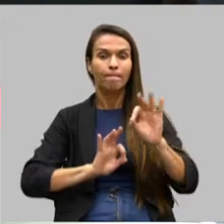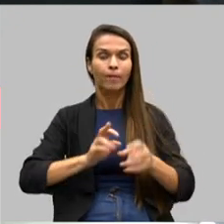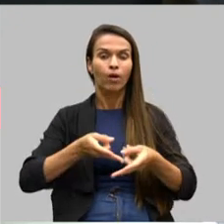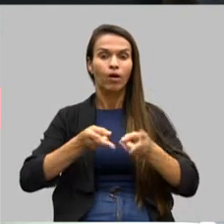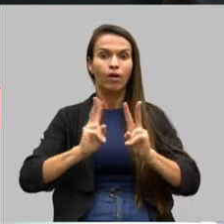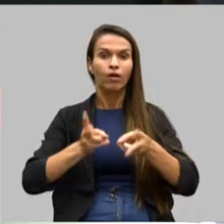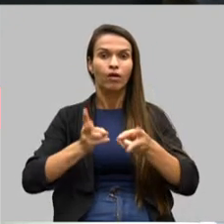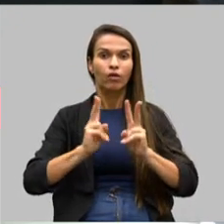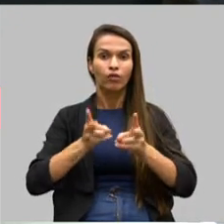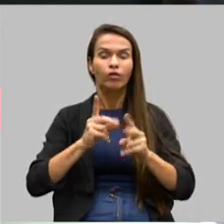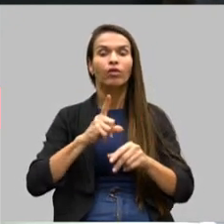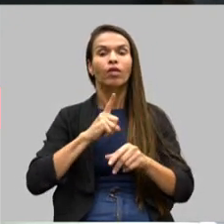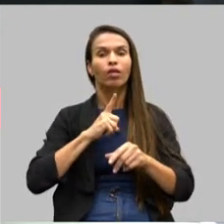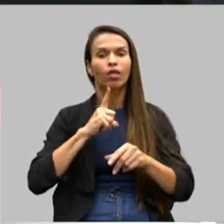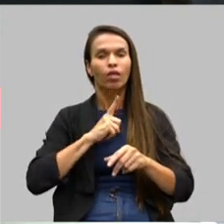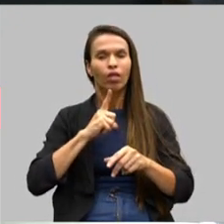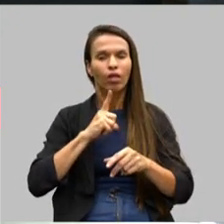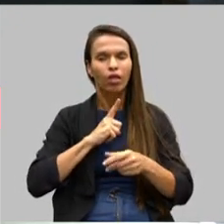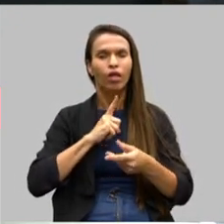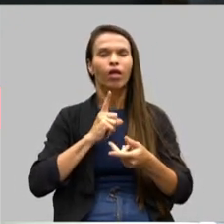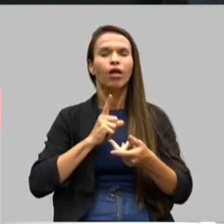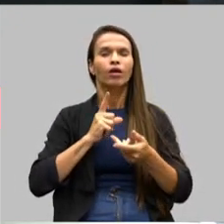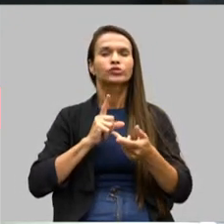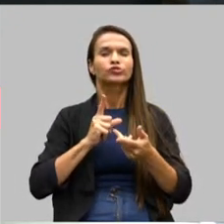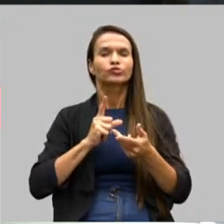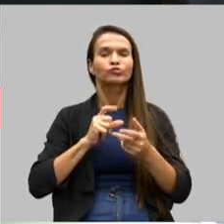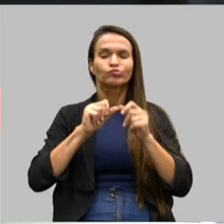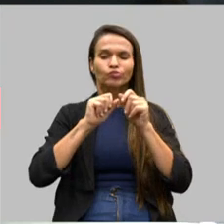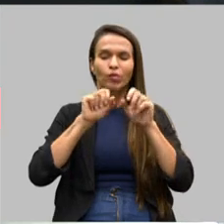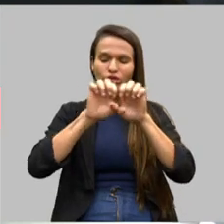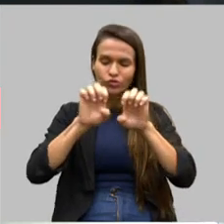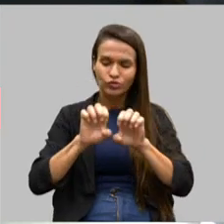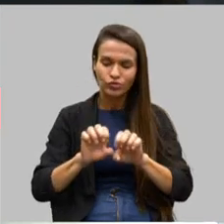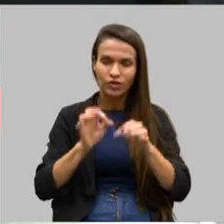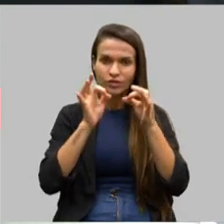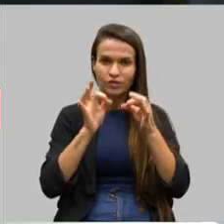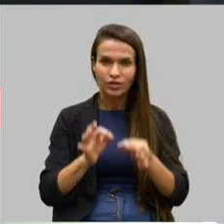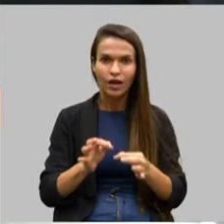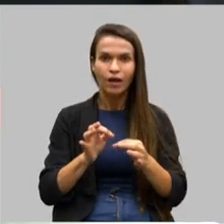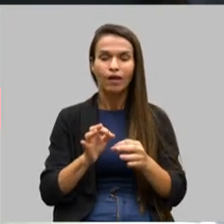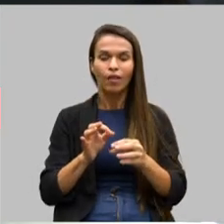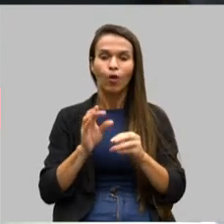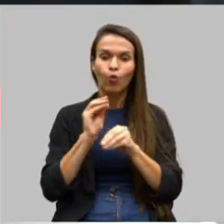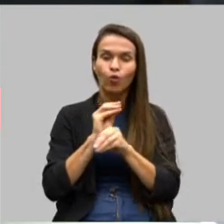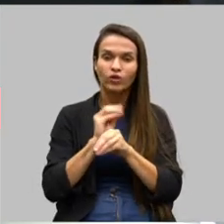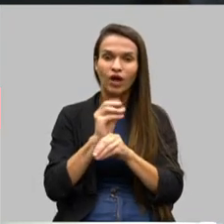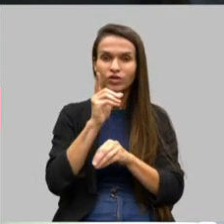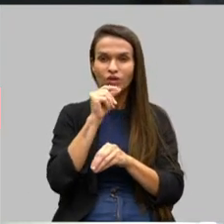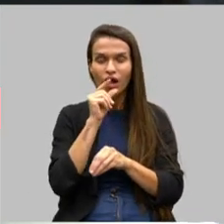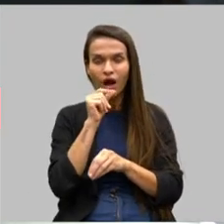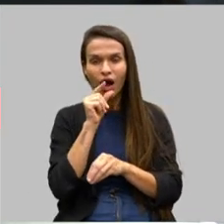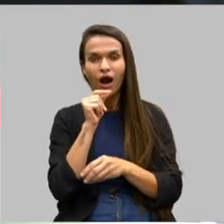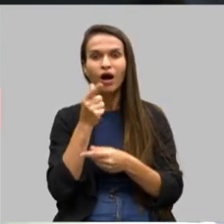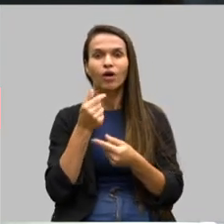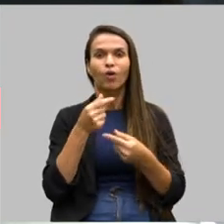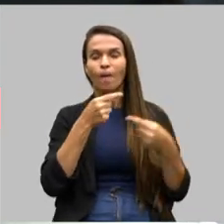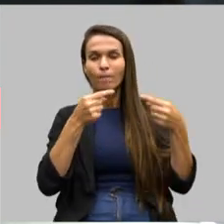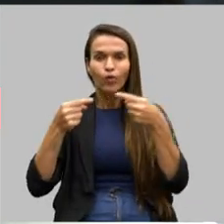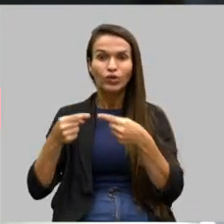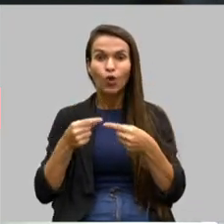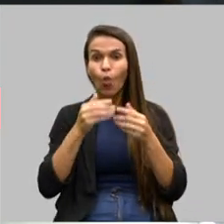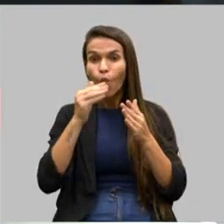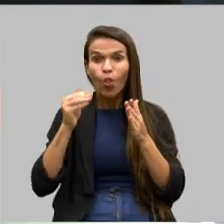com infraestrutura, reservação de água, né, tudo, políticas de crédito, todas as políticas